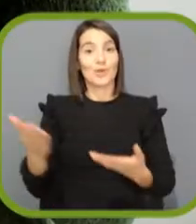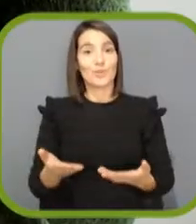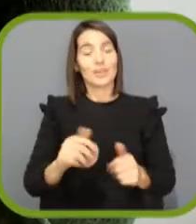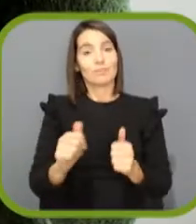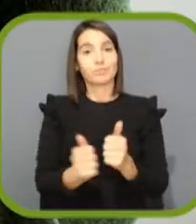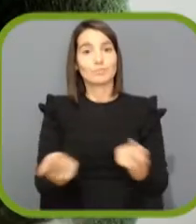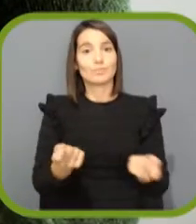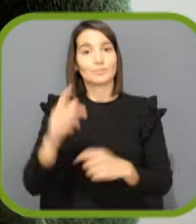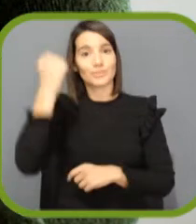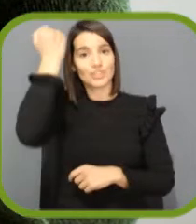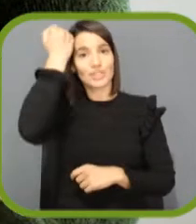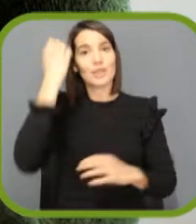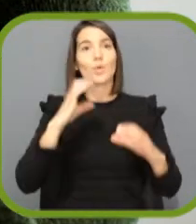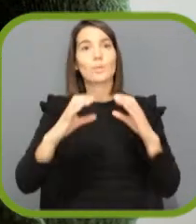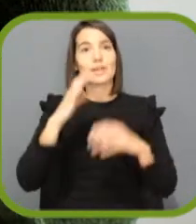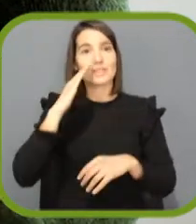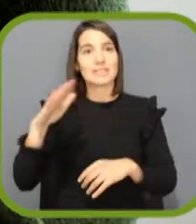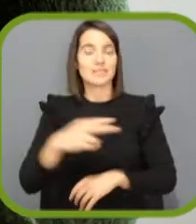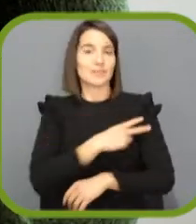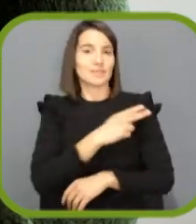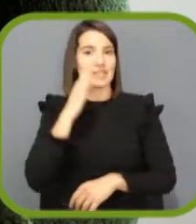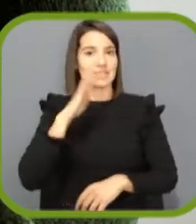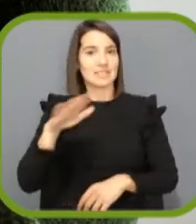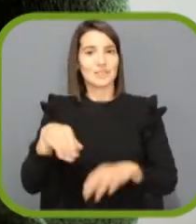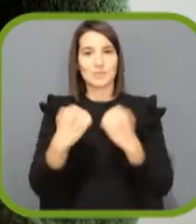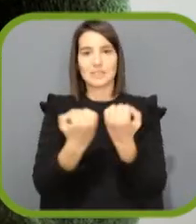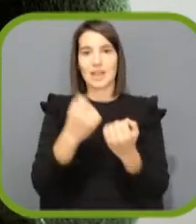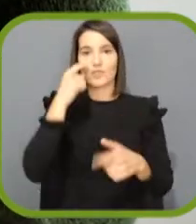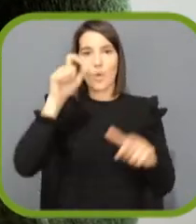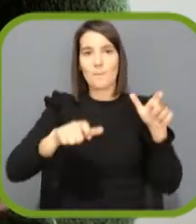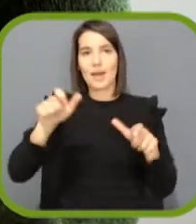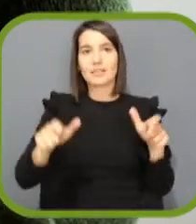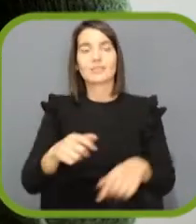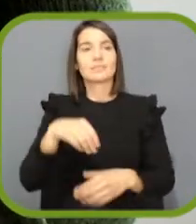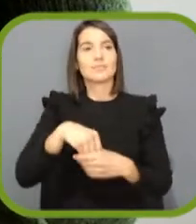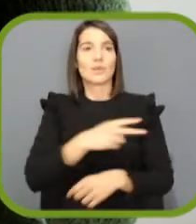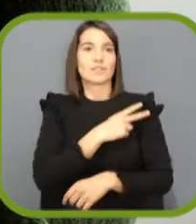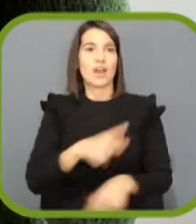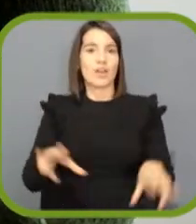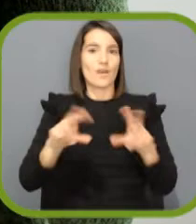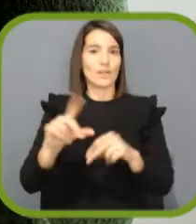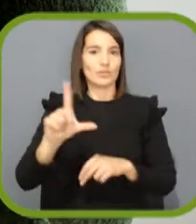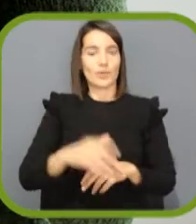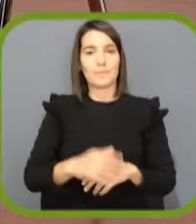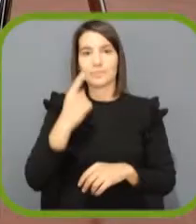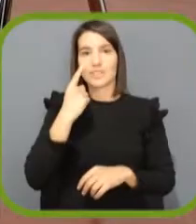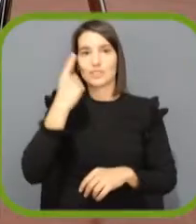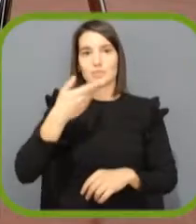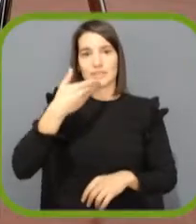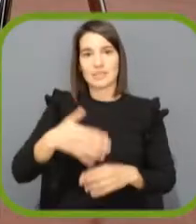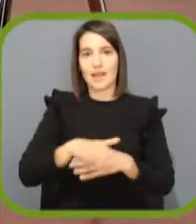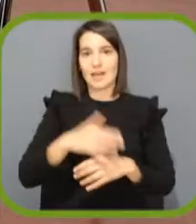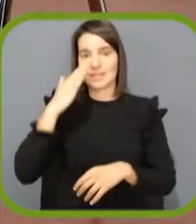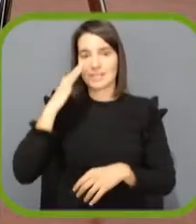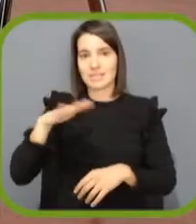O nosso convidado é co-coordenador do mestrado em Comunicação de Ciência da Faculdade de Ciências Sociais e Humanas na Universidade Nova de Lisboa.